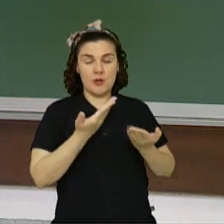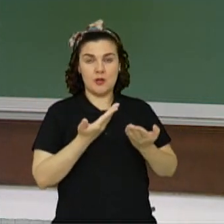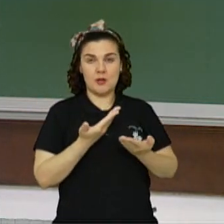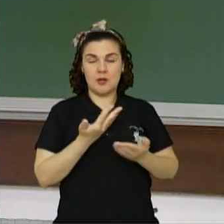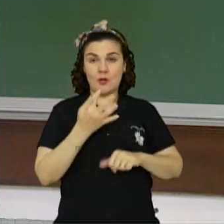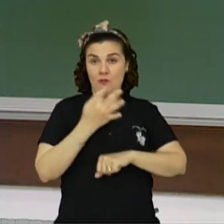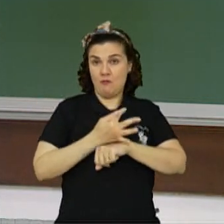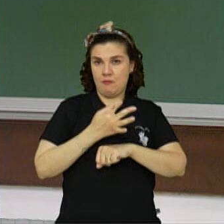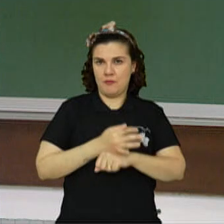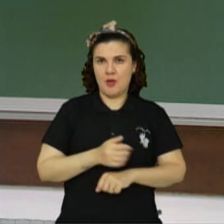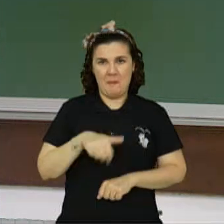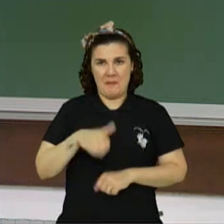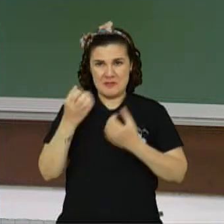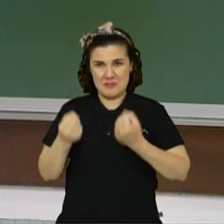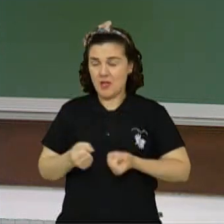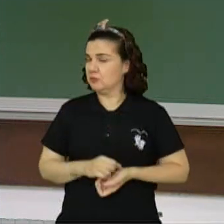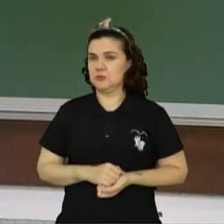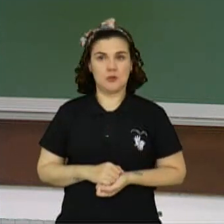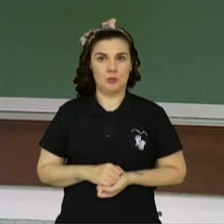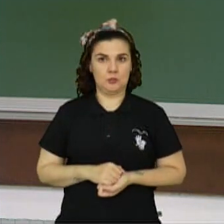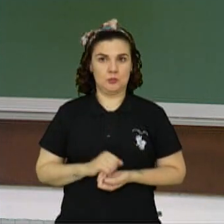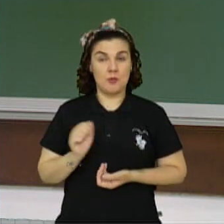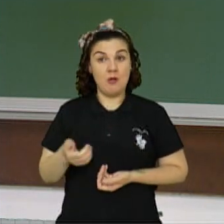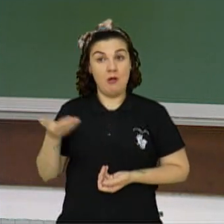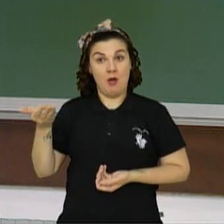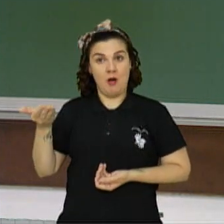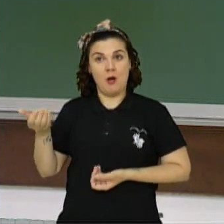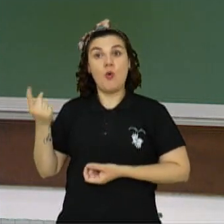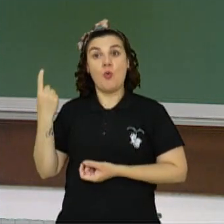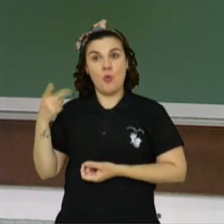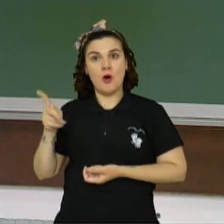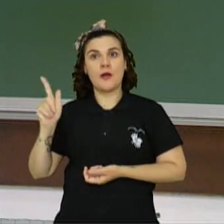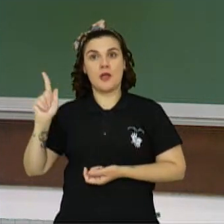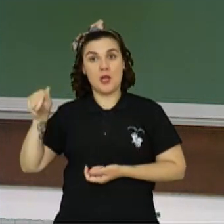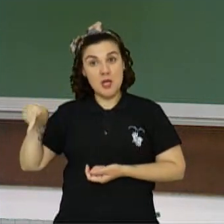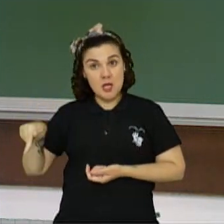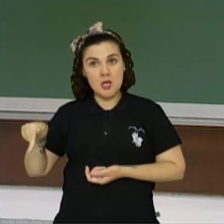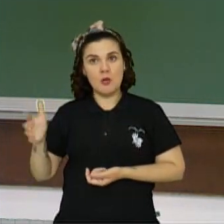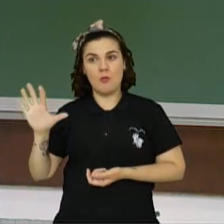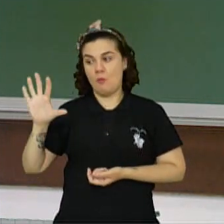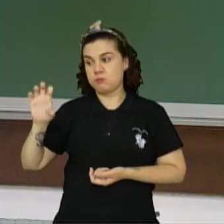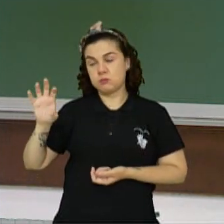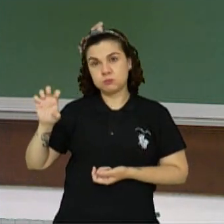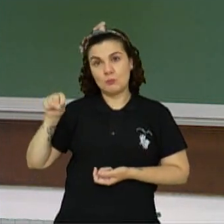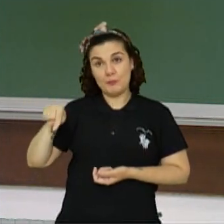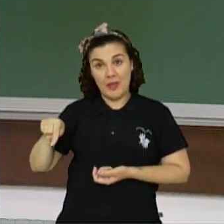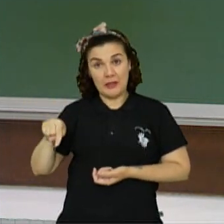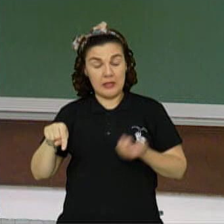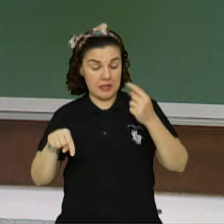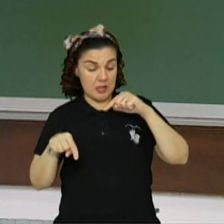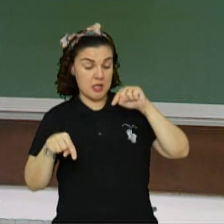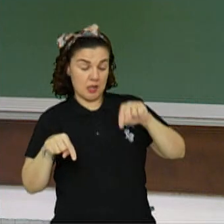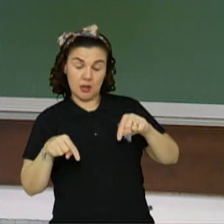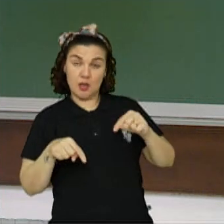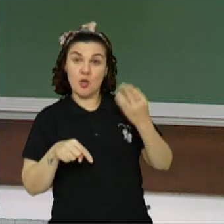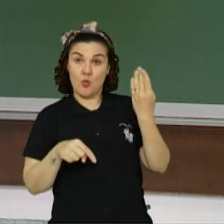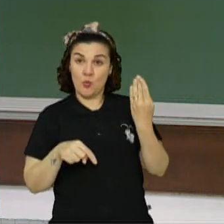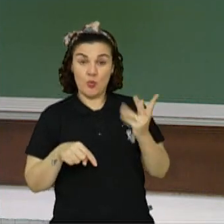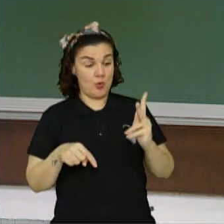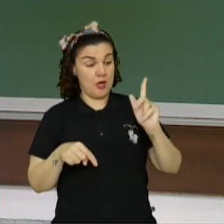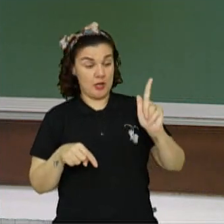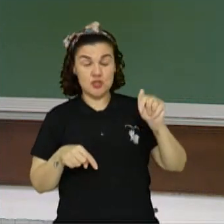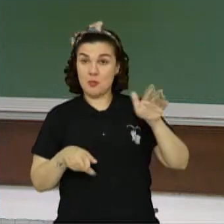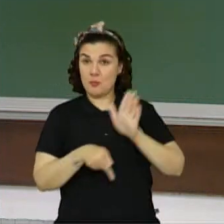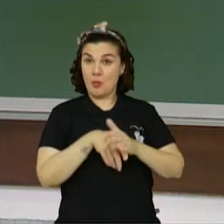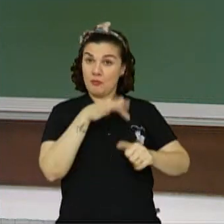tem um que pesa mais ou menos. 1 quilo de algodão pesa exatamente a mesma quantidade de 1 quilo de ferro. O